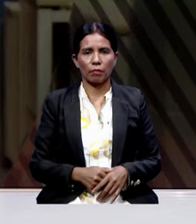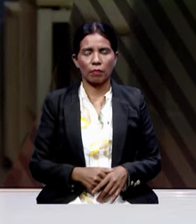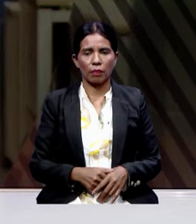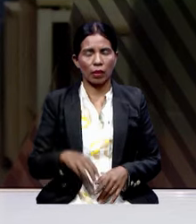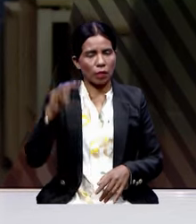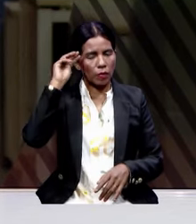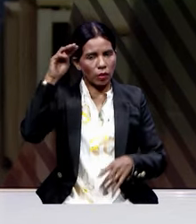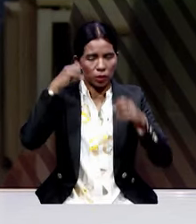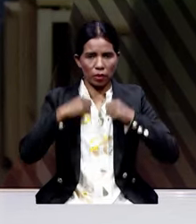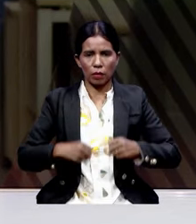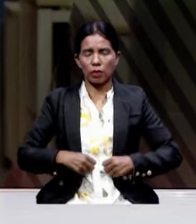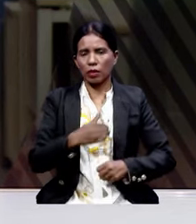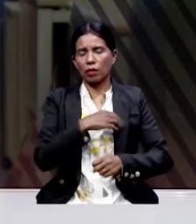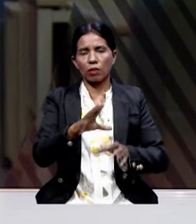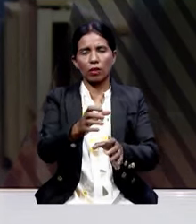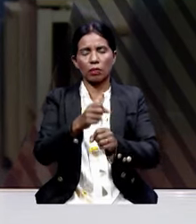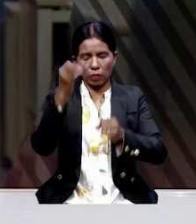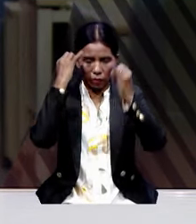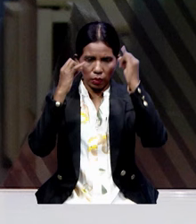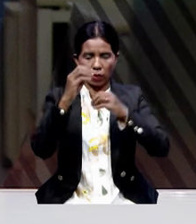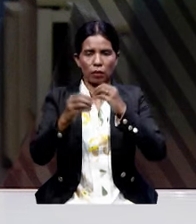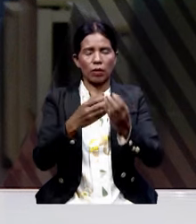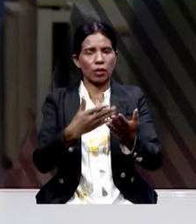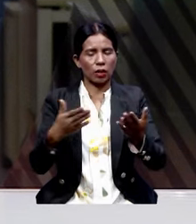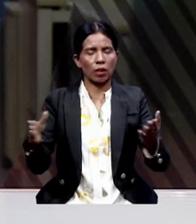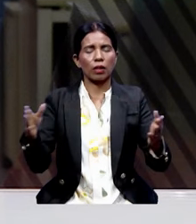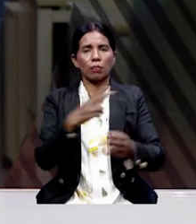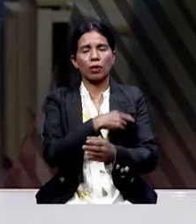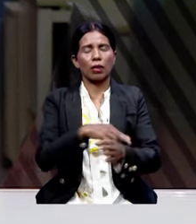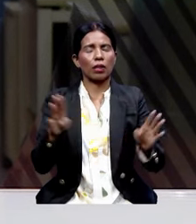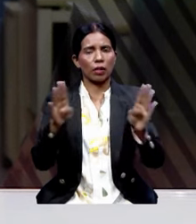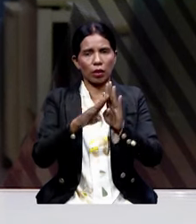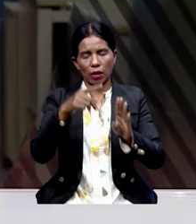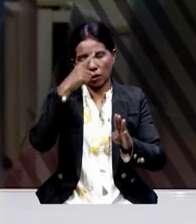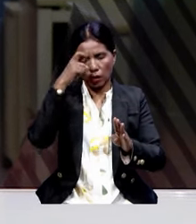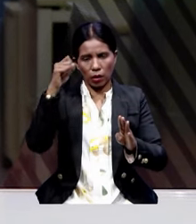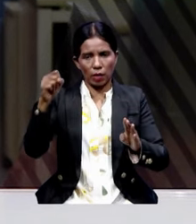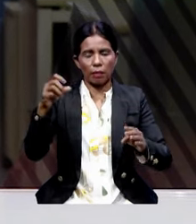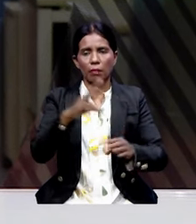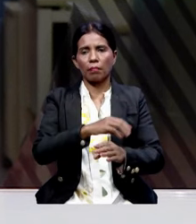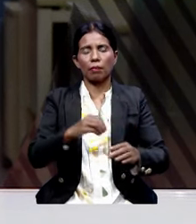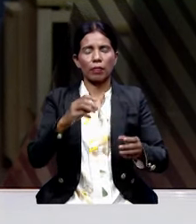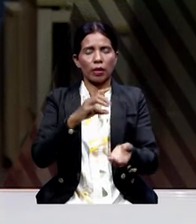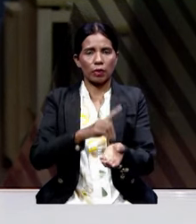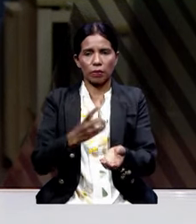O Ministério da Saúde será que sim, informação com a nova facilidade de saúde Baluntaka, Tamba Pessoal Saúde, Leia.